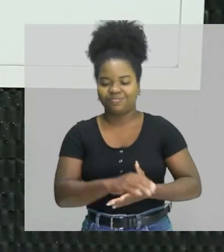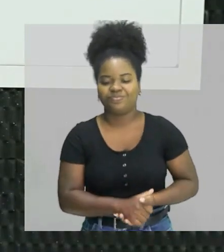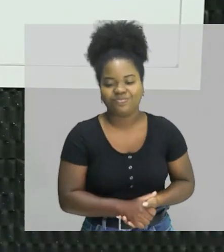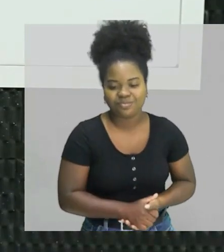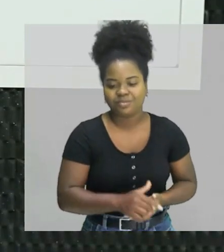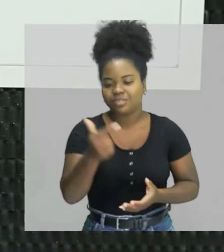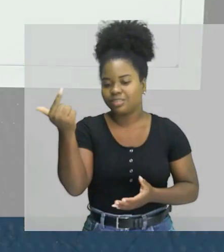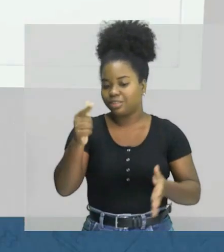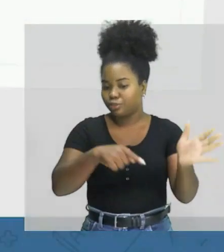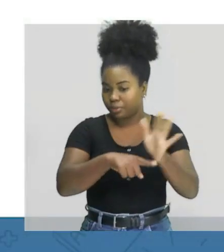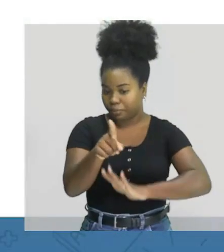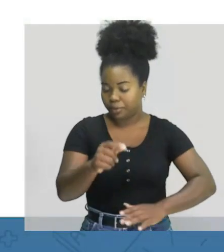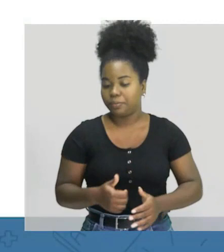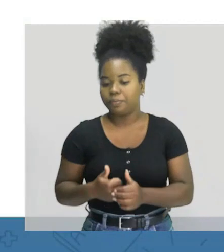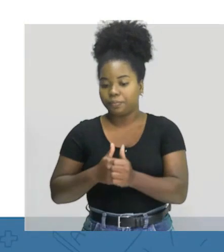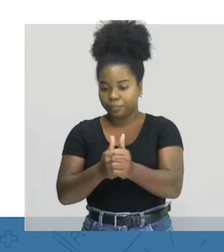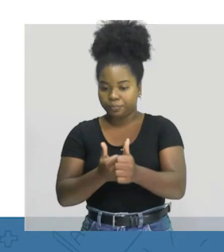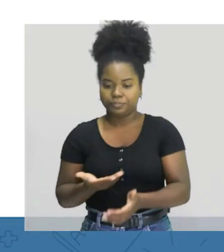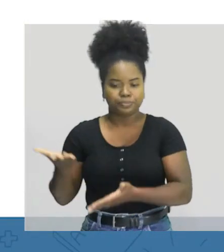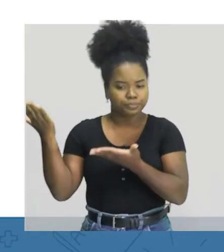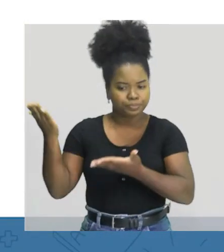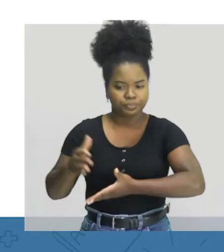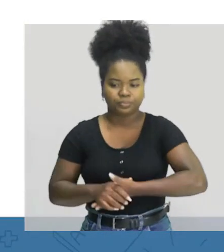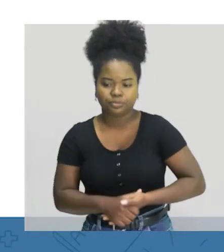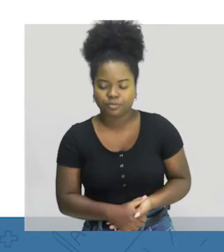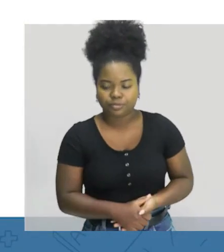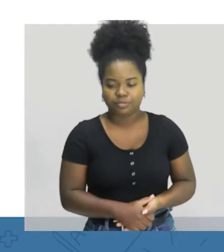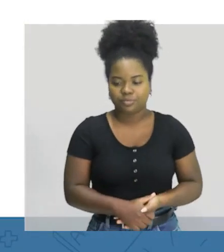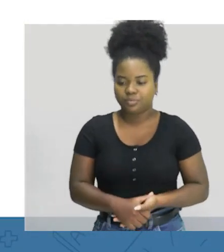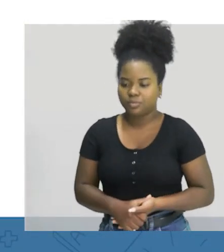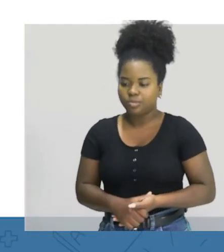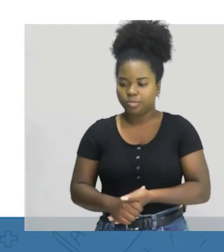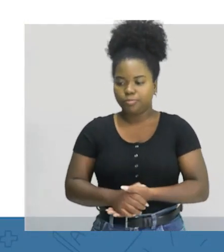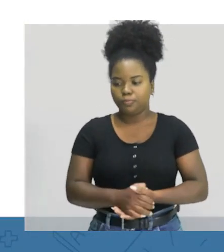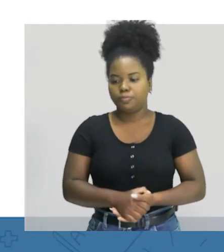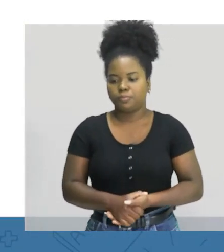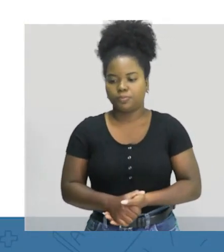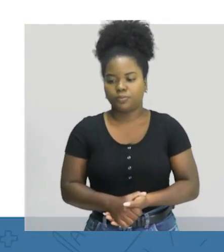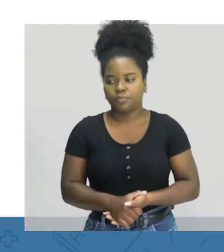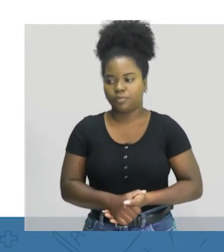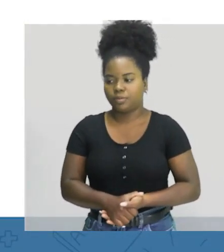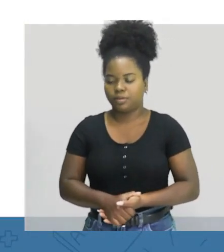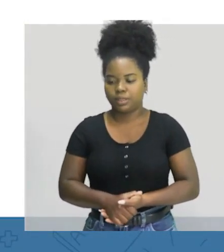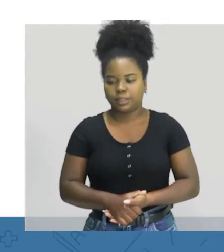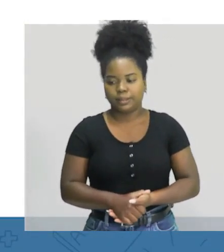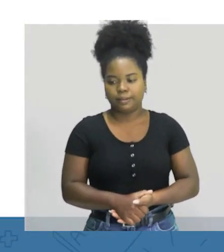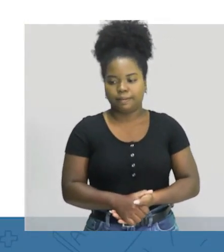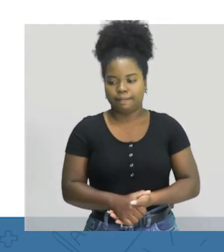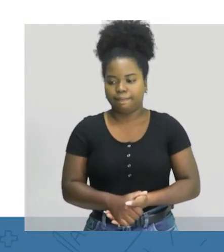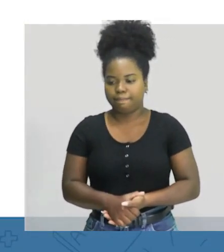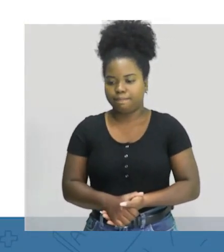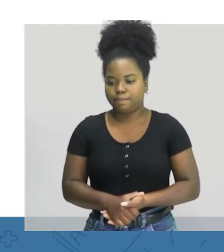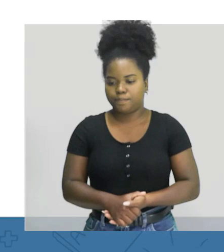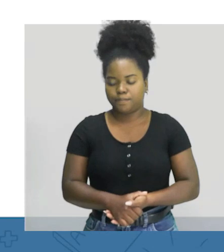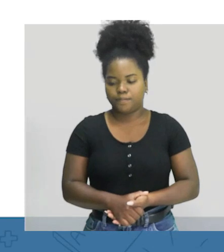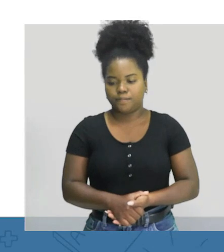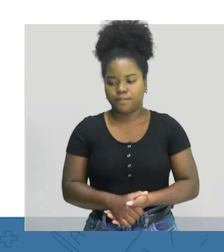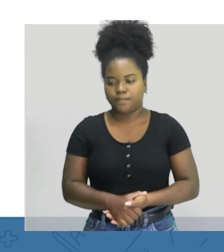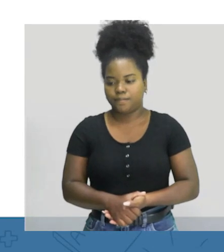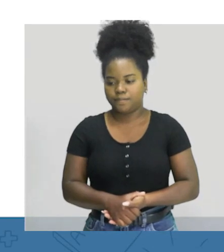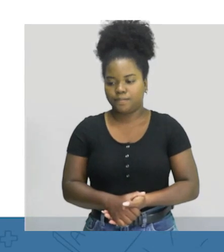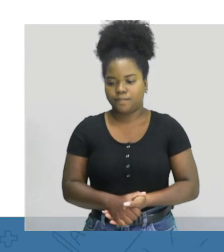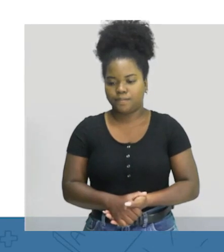Os alunos do curso de matemática de uma universidade desejam fazer uma placa de formatura no formato de um